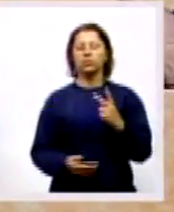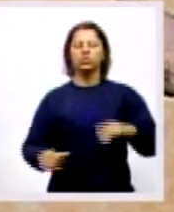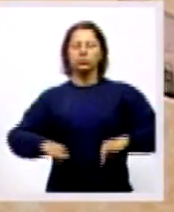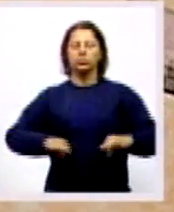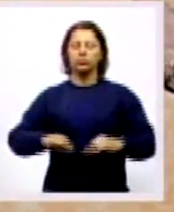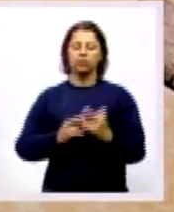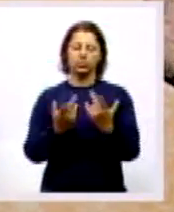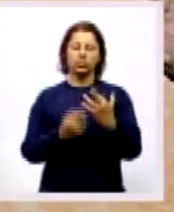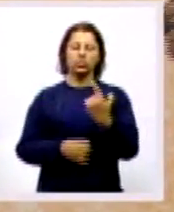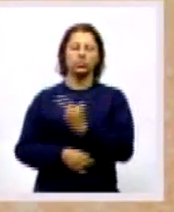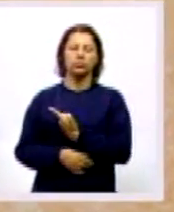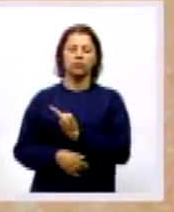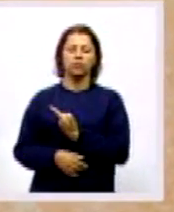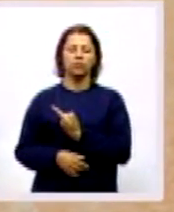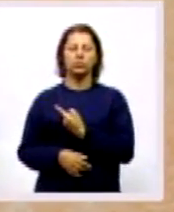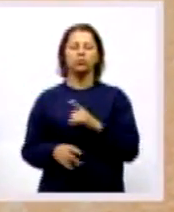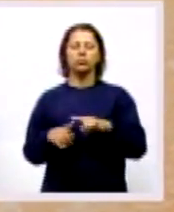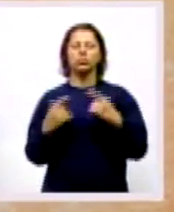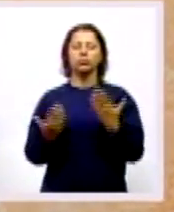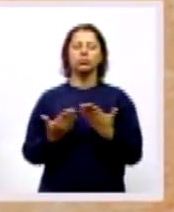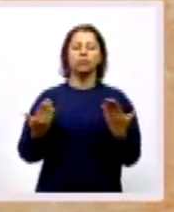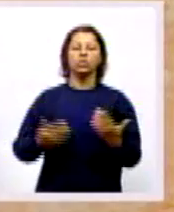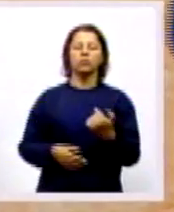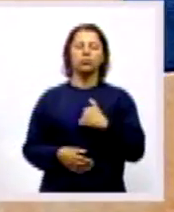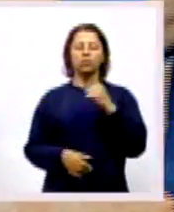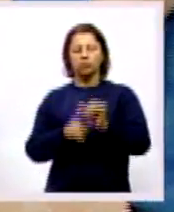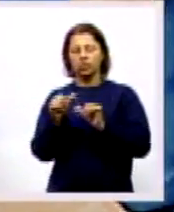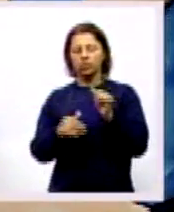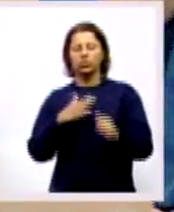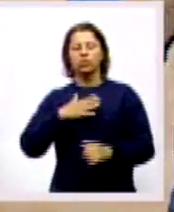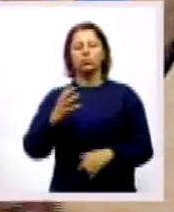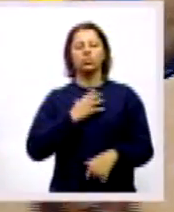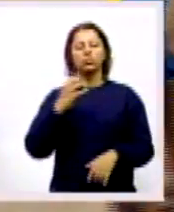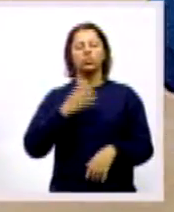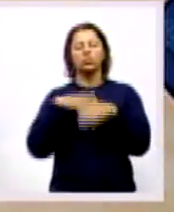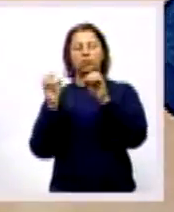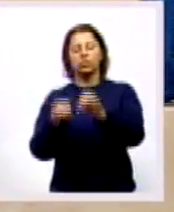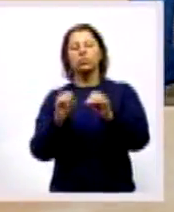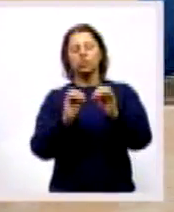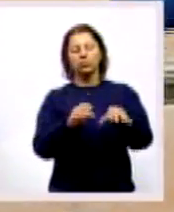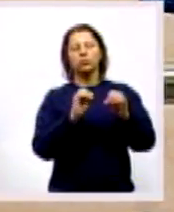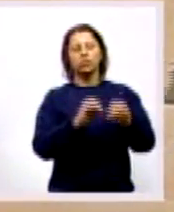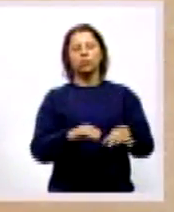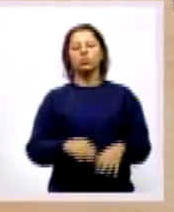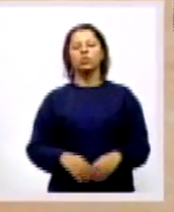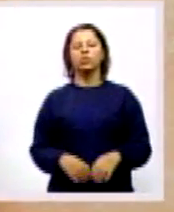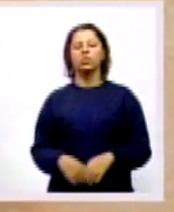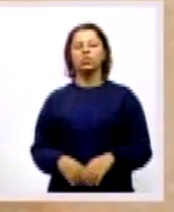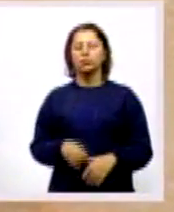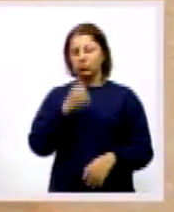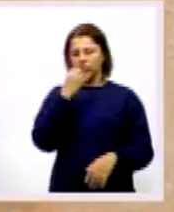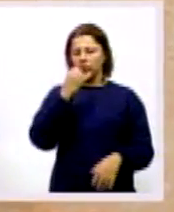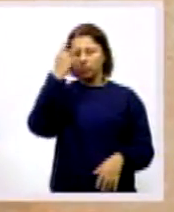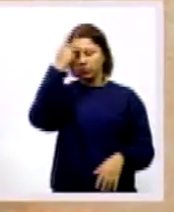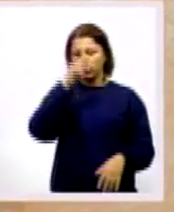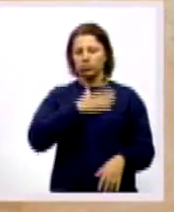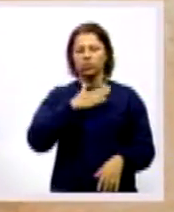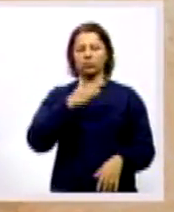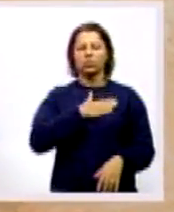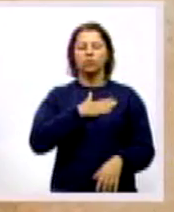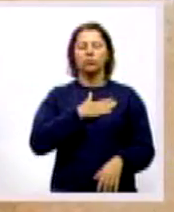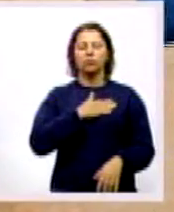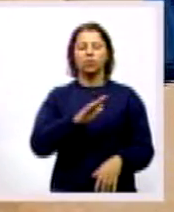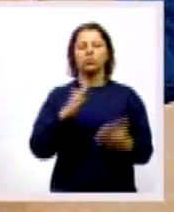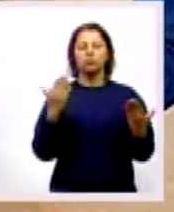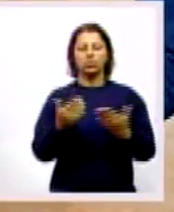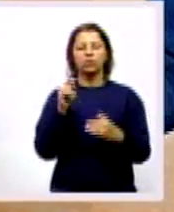nós. Só que agora eu modifico o meu jeito de educar. Valeu para mim. Agora